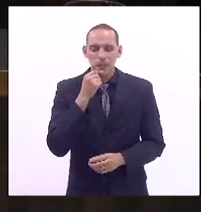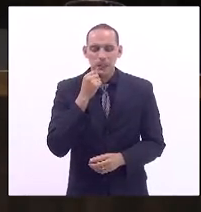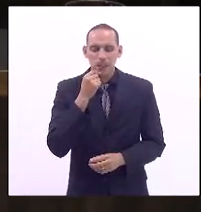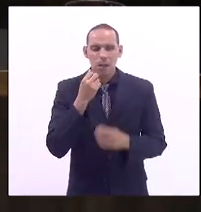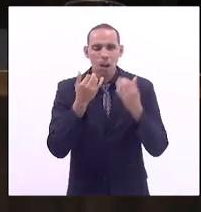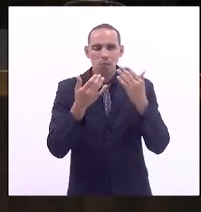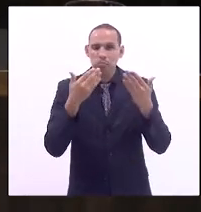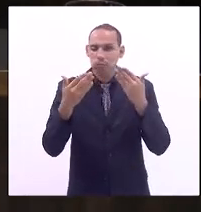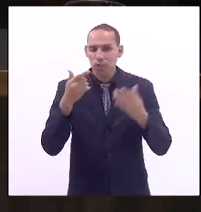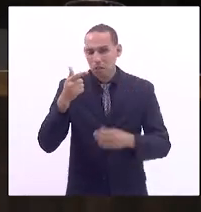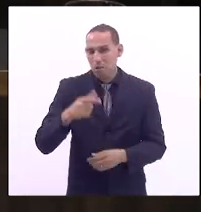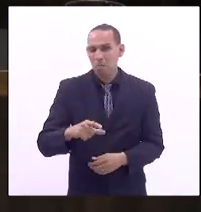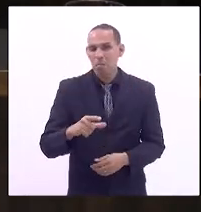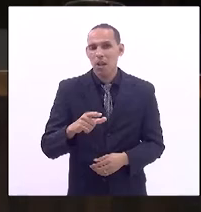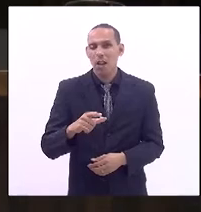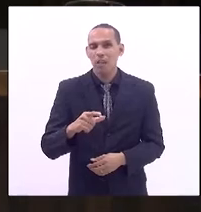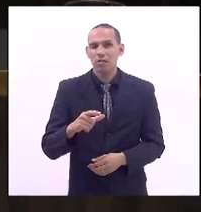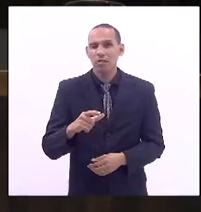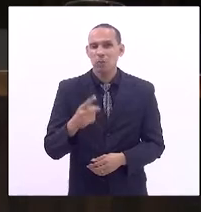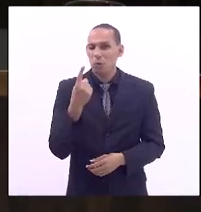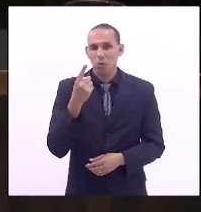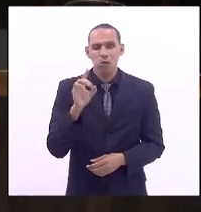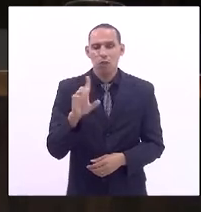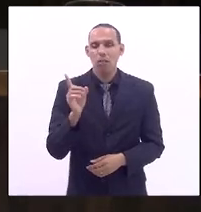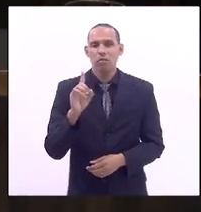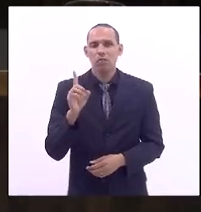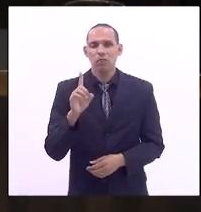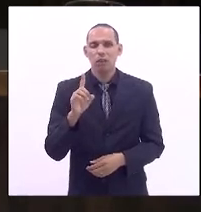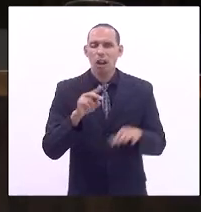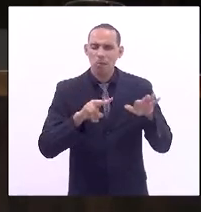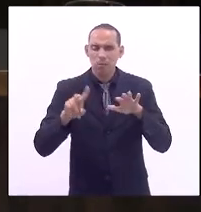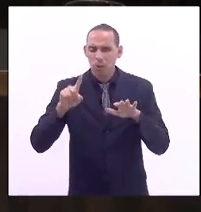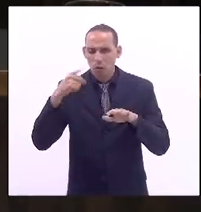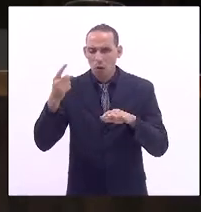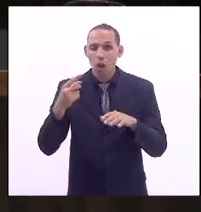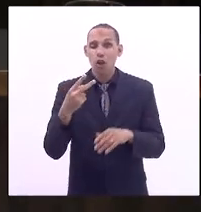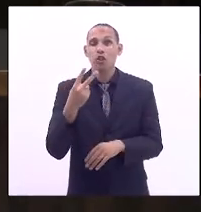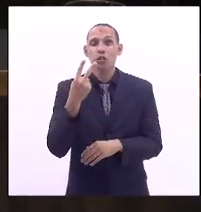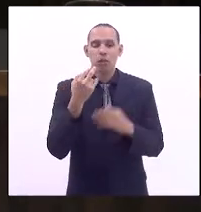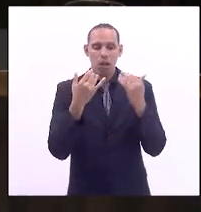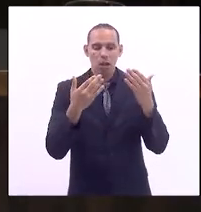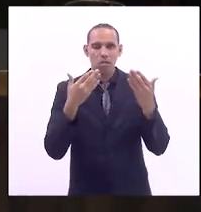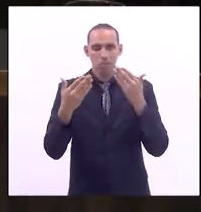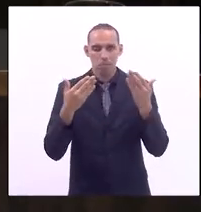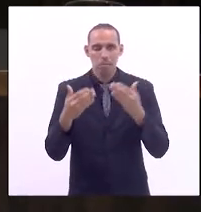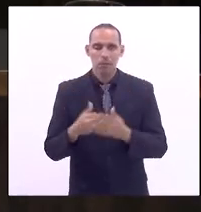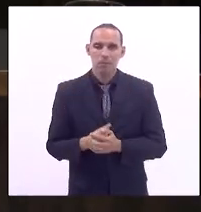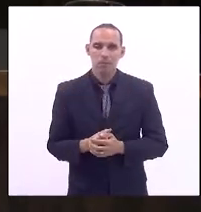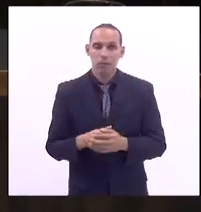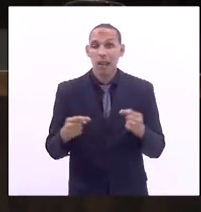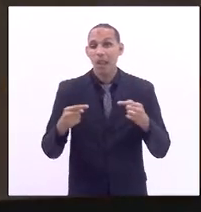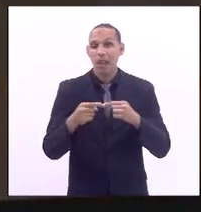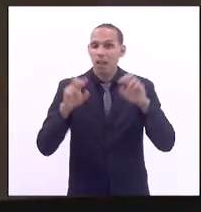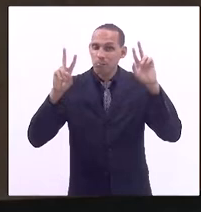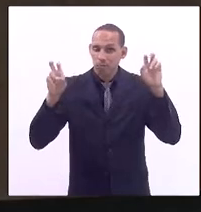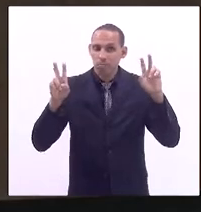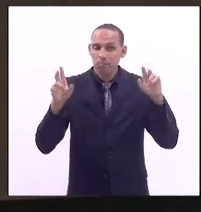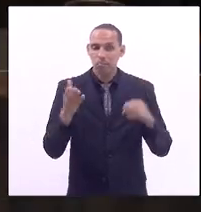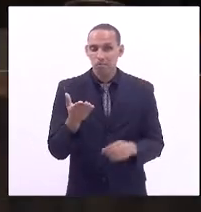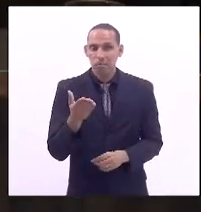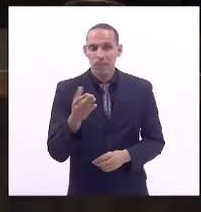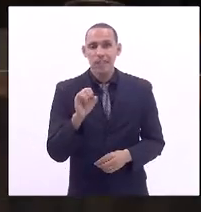uma audiência é o que nós pudéssemos na próxima semana realizadas duas audiências em relação e sistemas